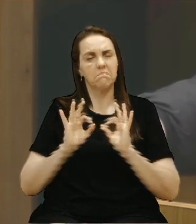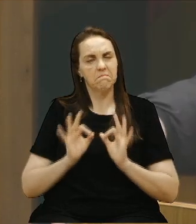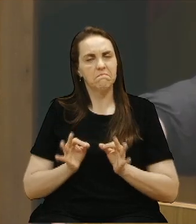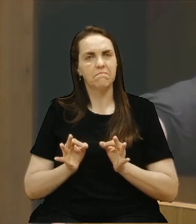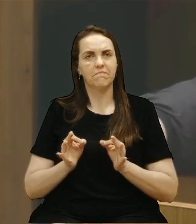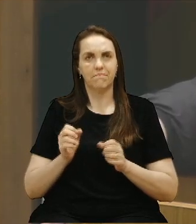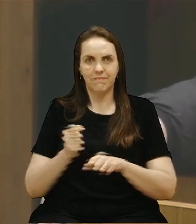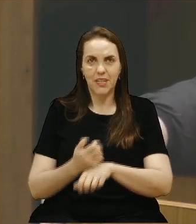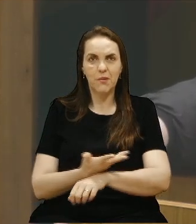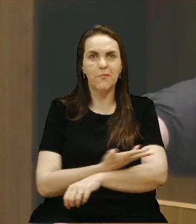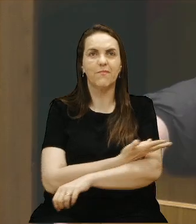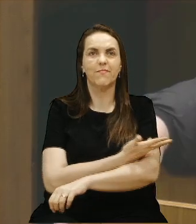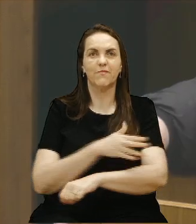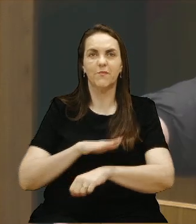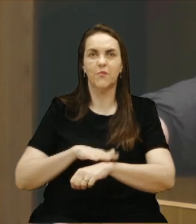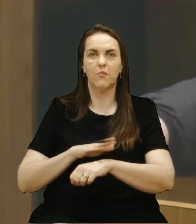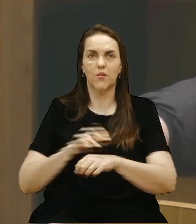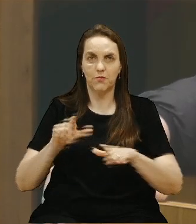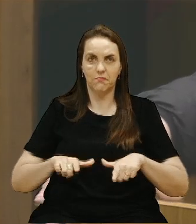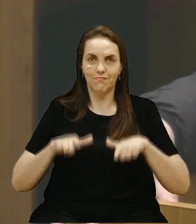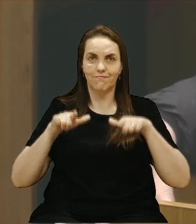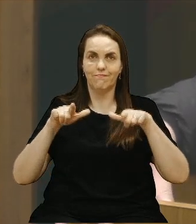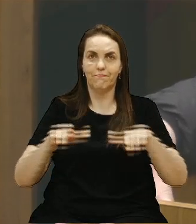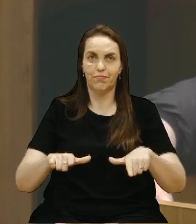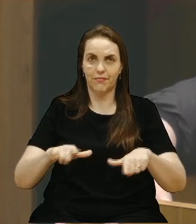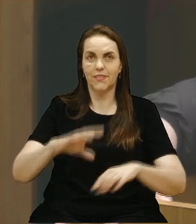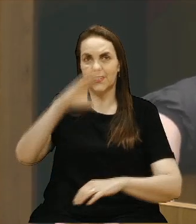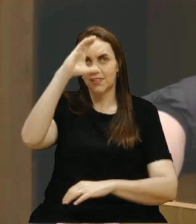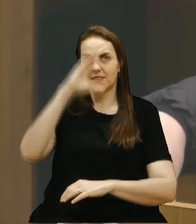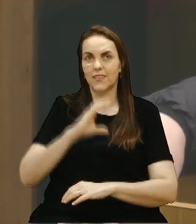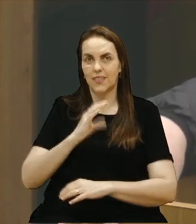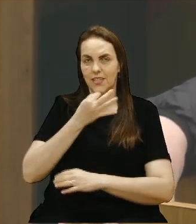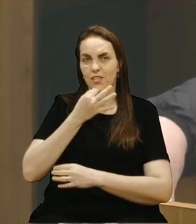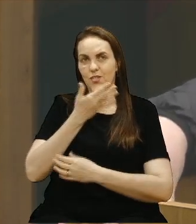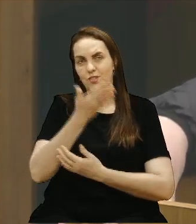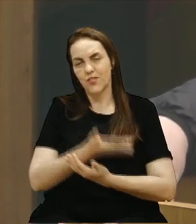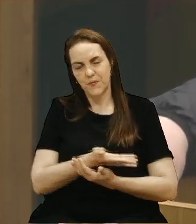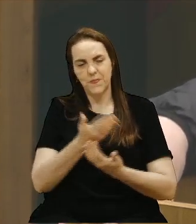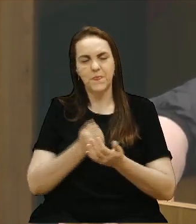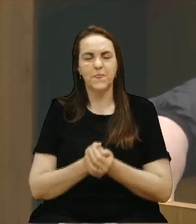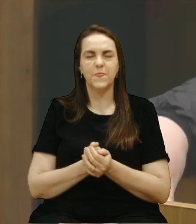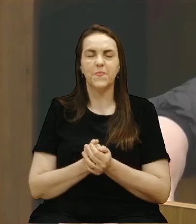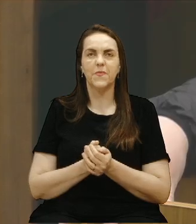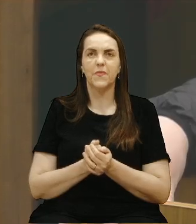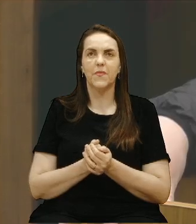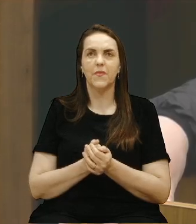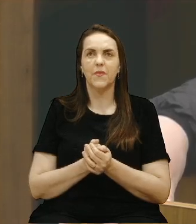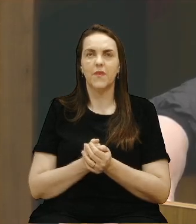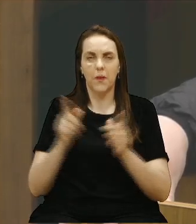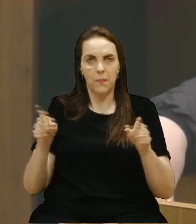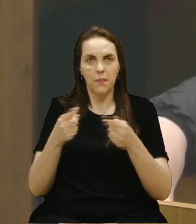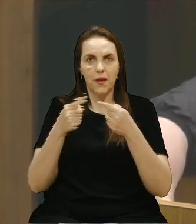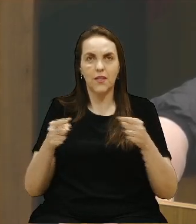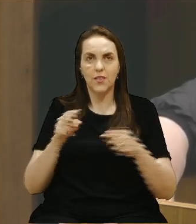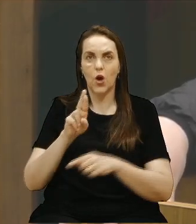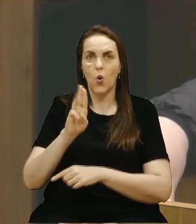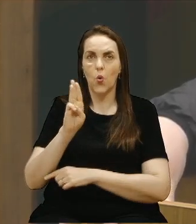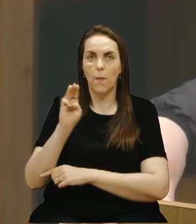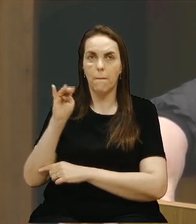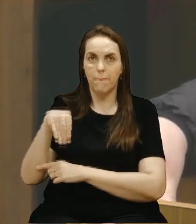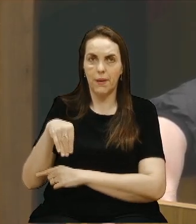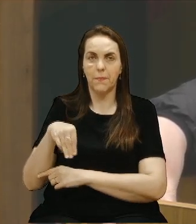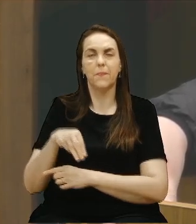muito emocionante dessa outorga, né, dessa entrega do título de cidadão caxiense ao maestro Rubens Simon Lundgren. Era